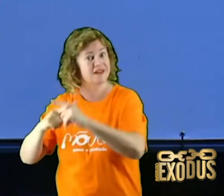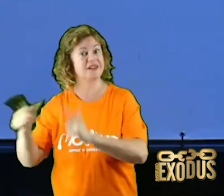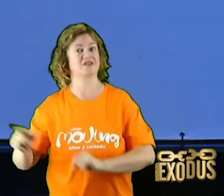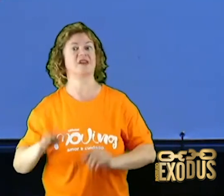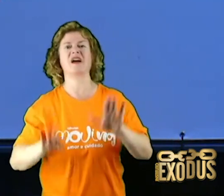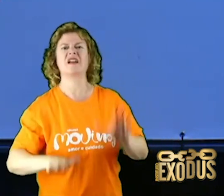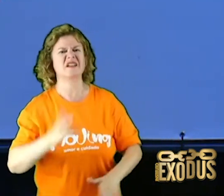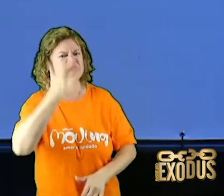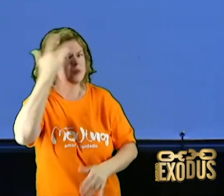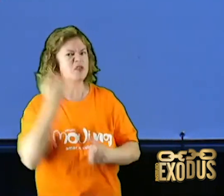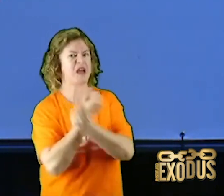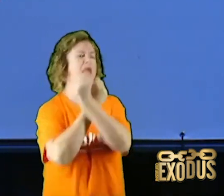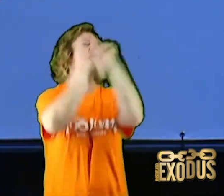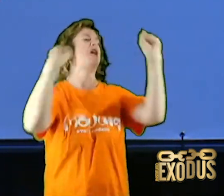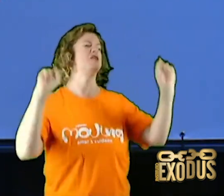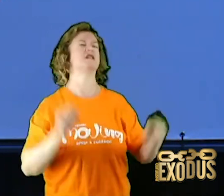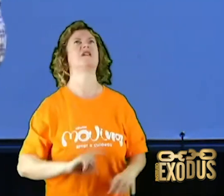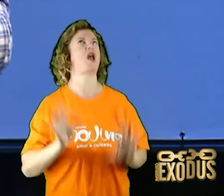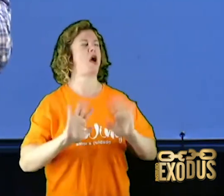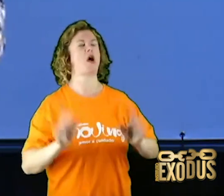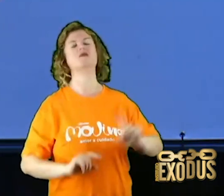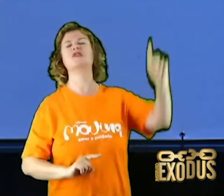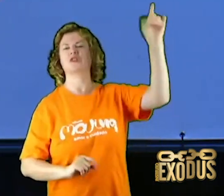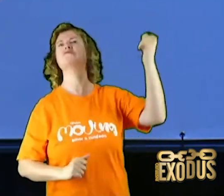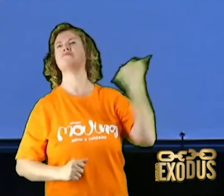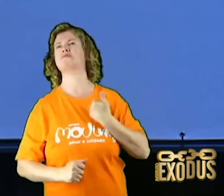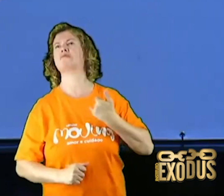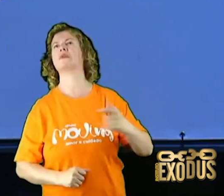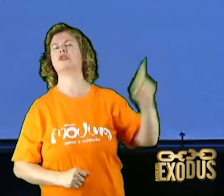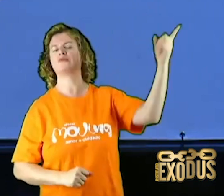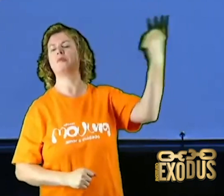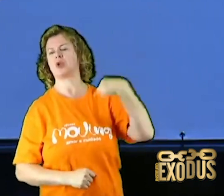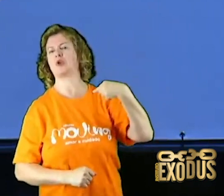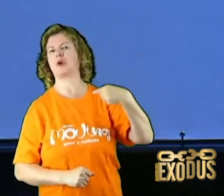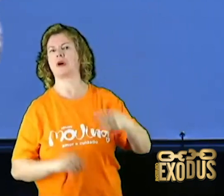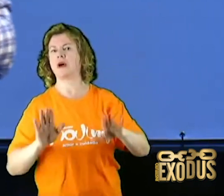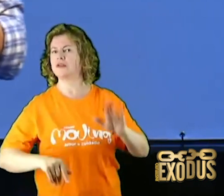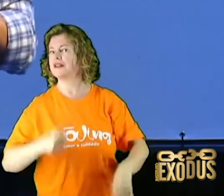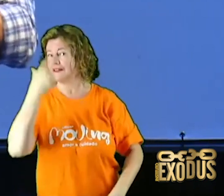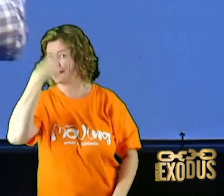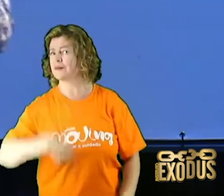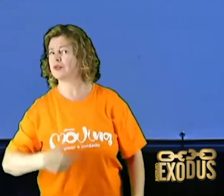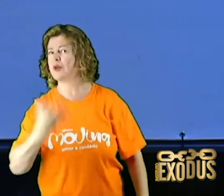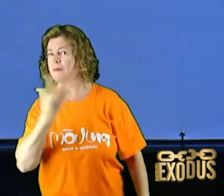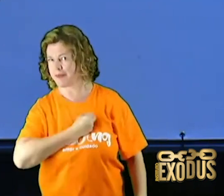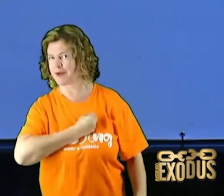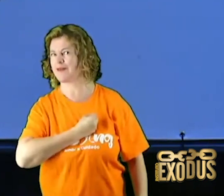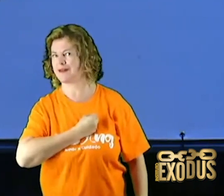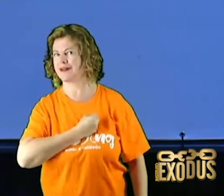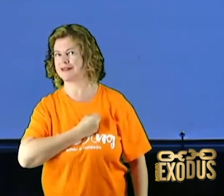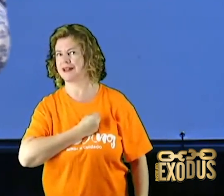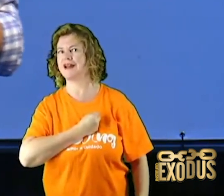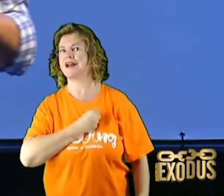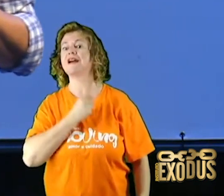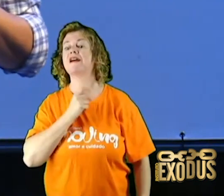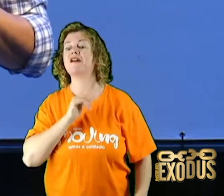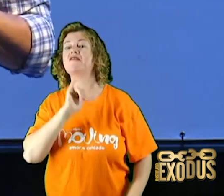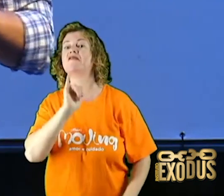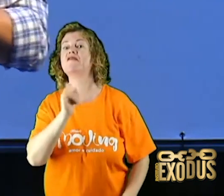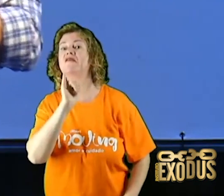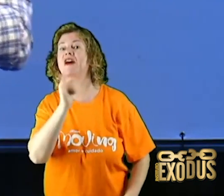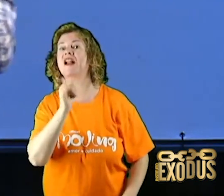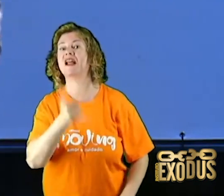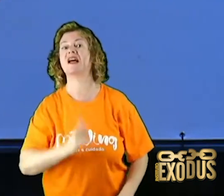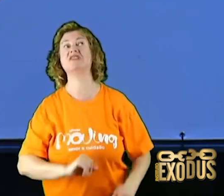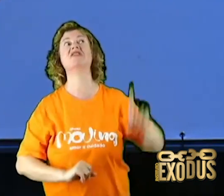nada. Mas o coração dele moído, machucado, traumatizado, vai dizer, não é essa igreja, não é esse local,